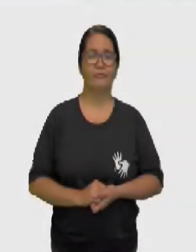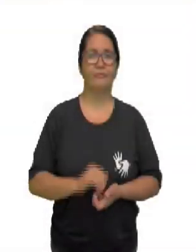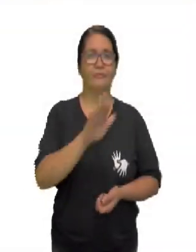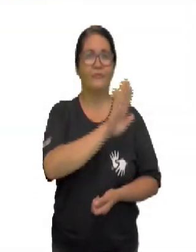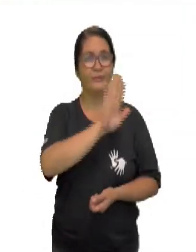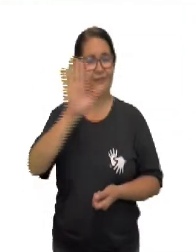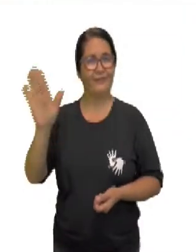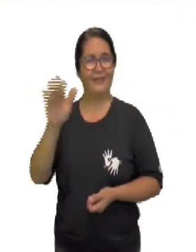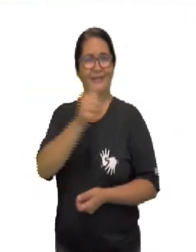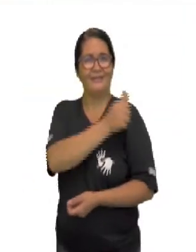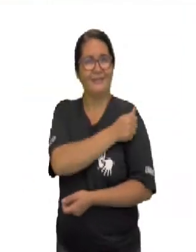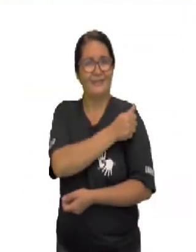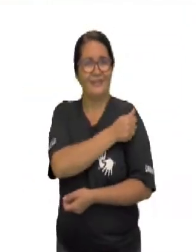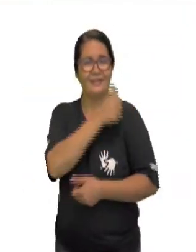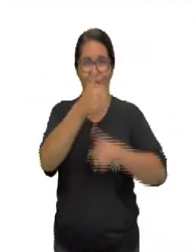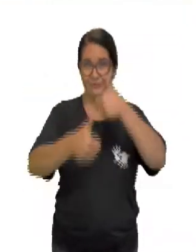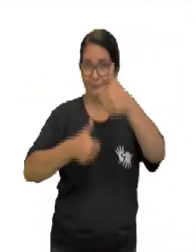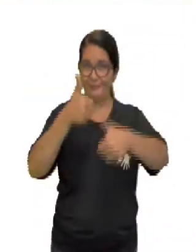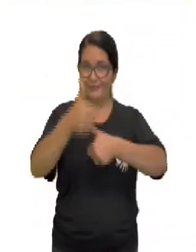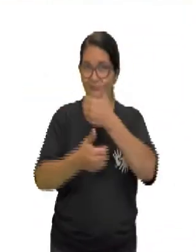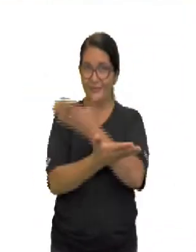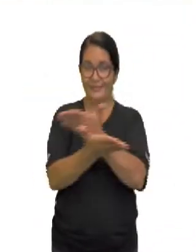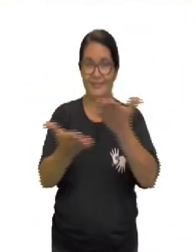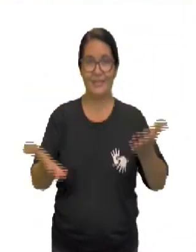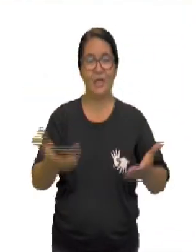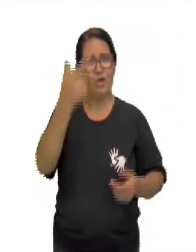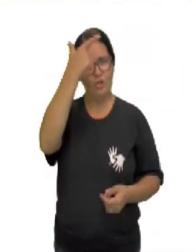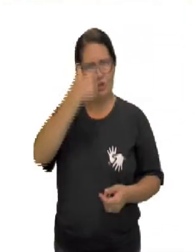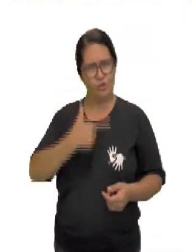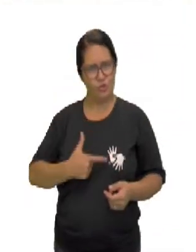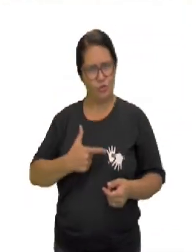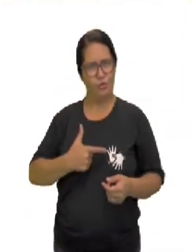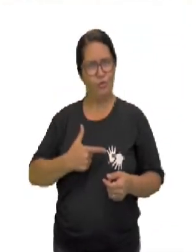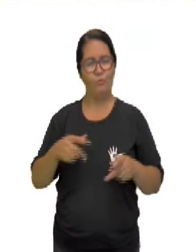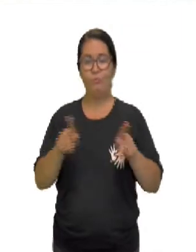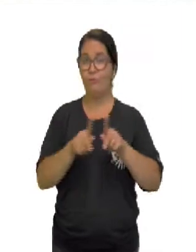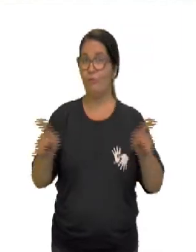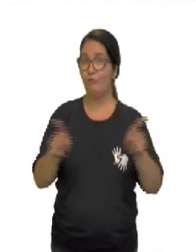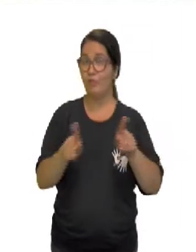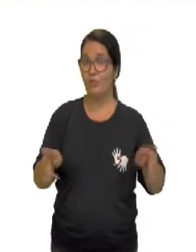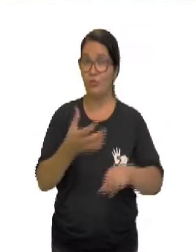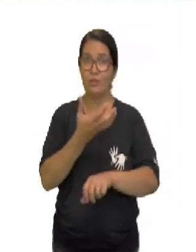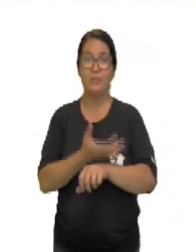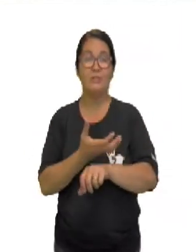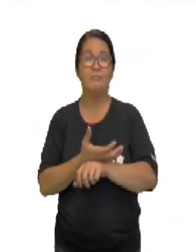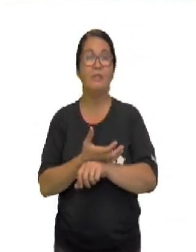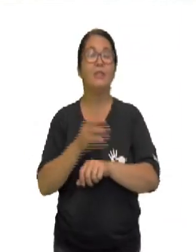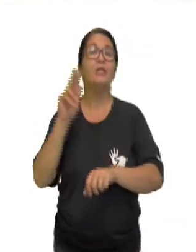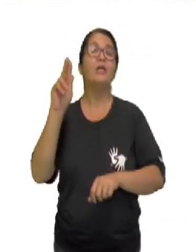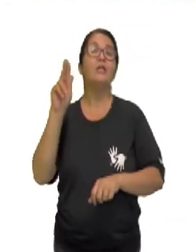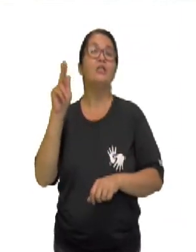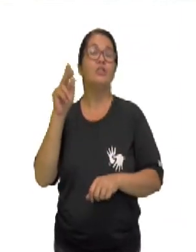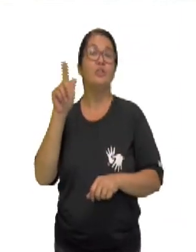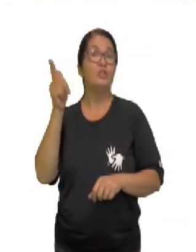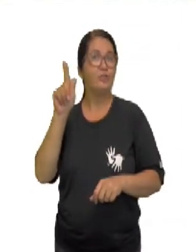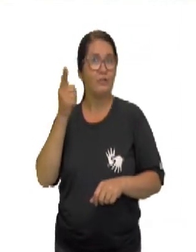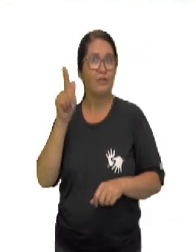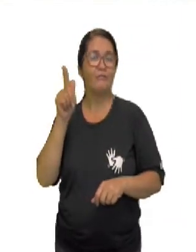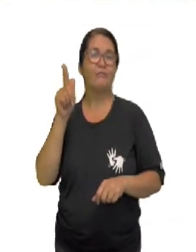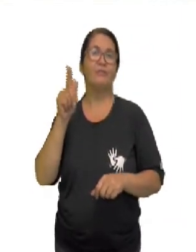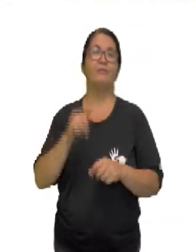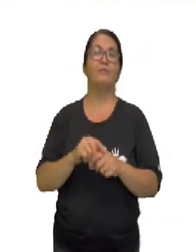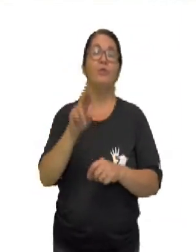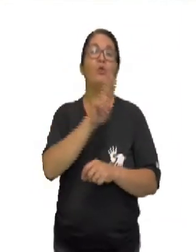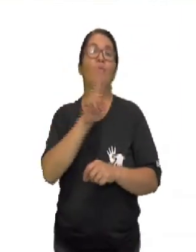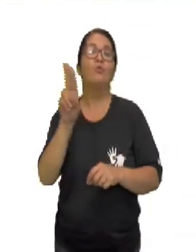Olá, estudante. Tudo bem? Eu sou Eliane, sua professora de Geografia. A nossa aula